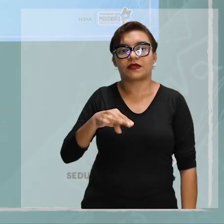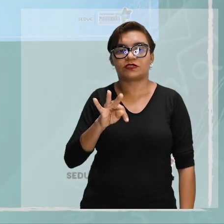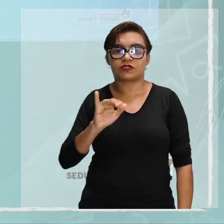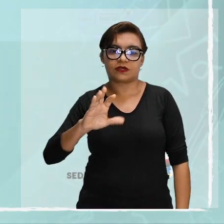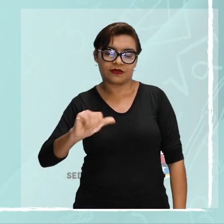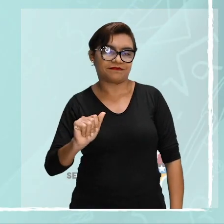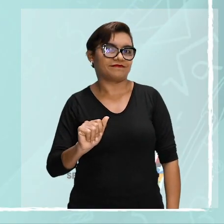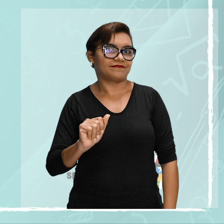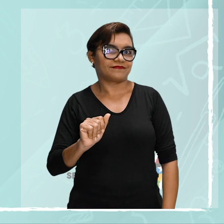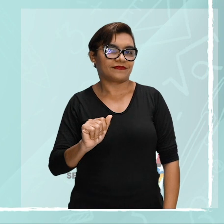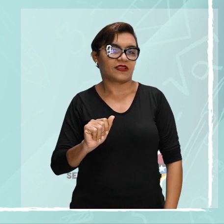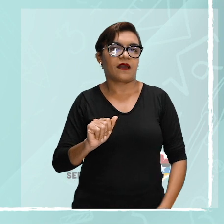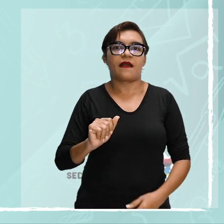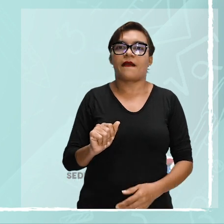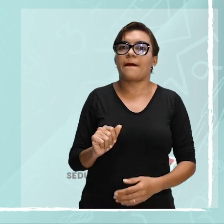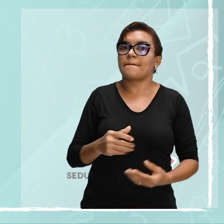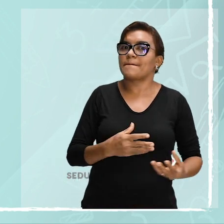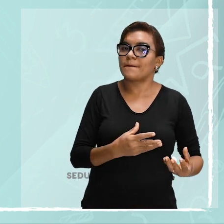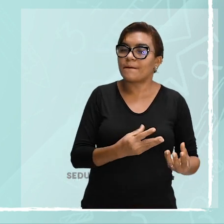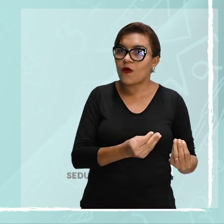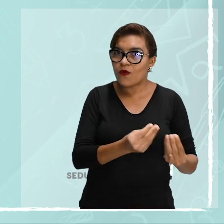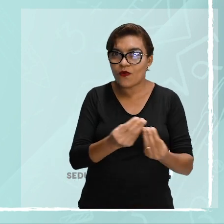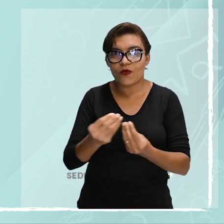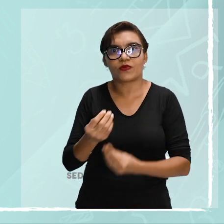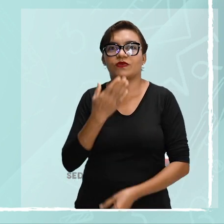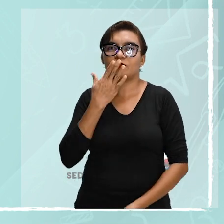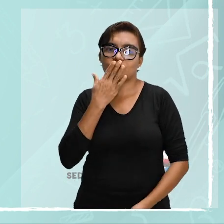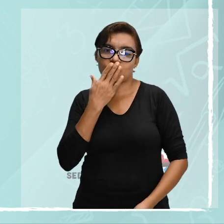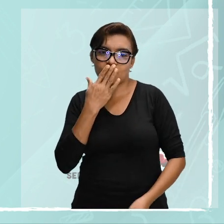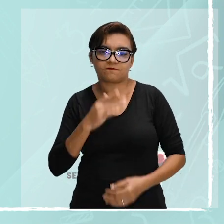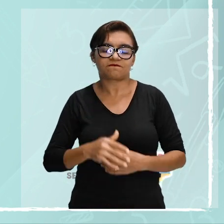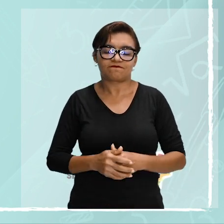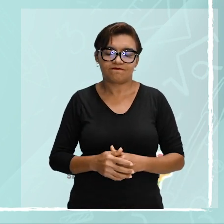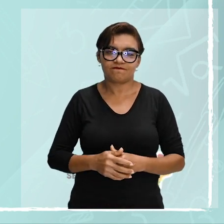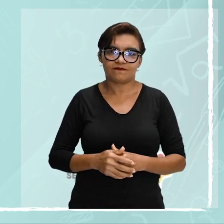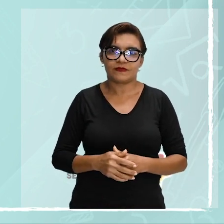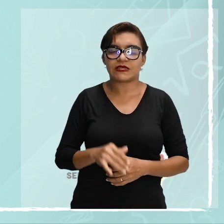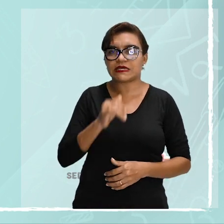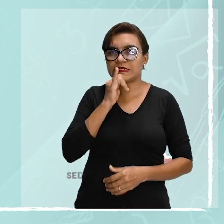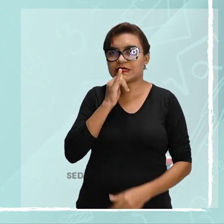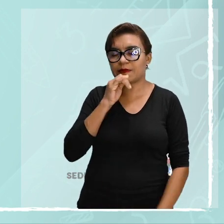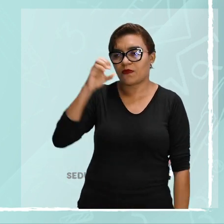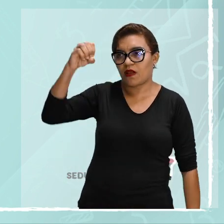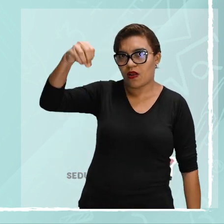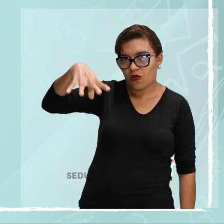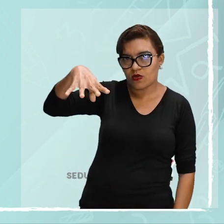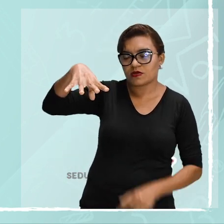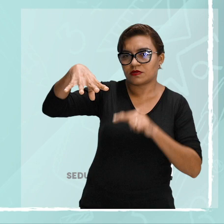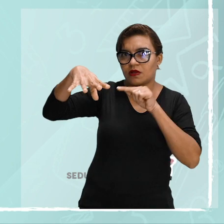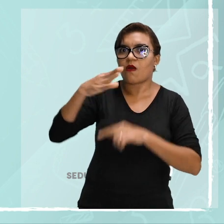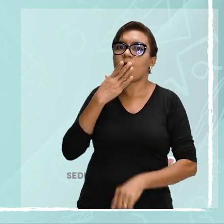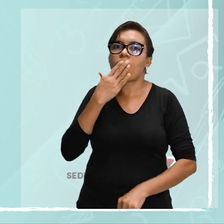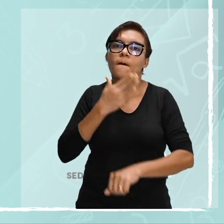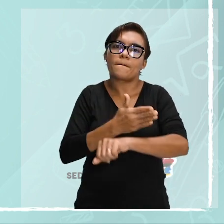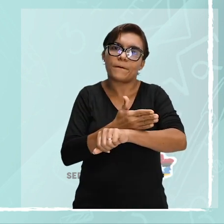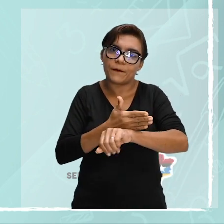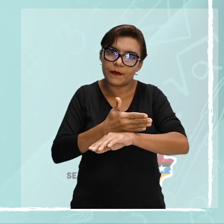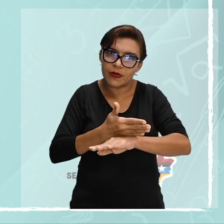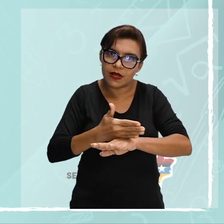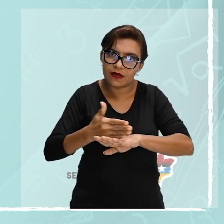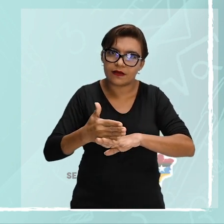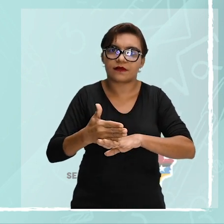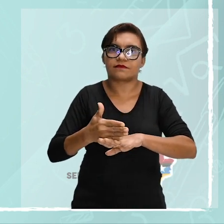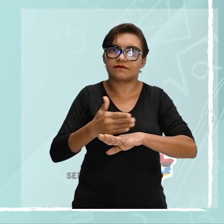cores, certo? Então nós temos aqui, por exemplo, a luz branca. A luz branca é uma luz policromática, até porque a luz branca ela